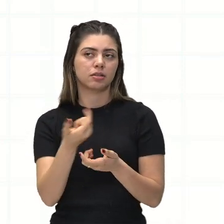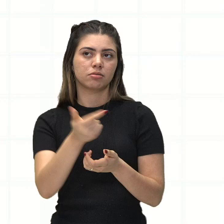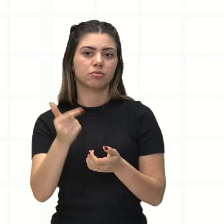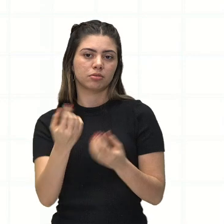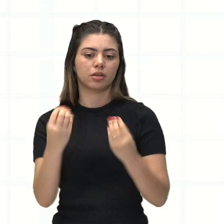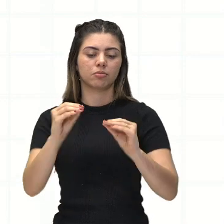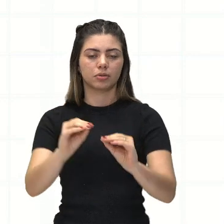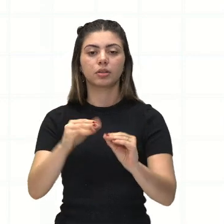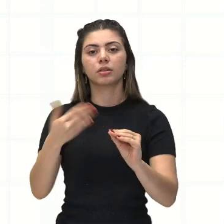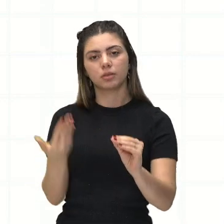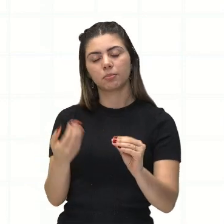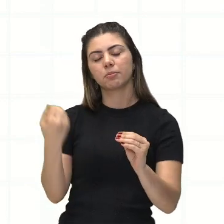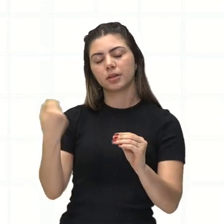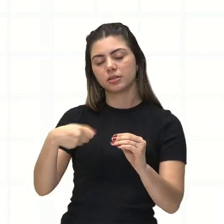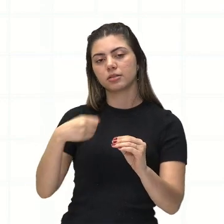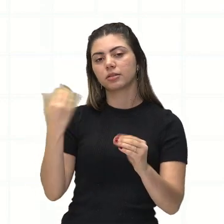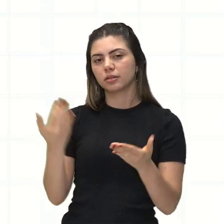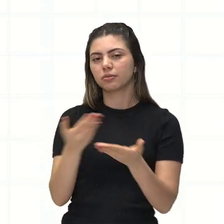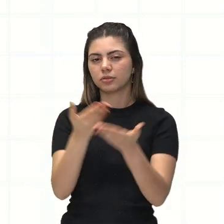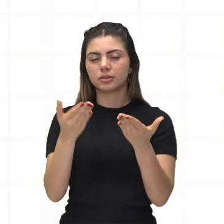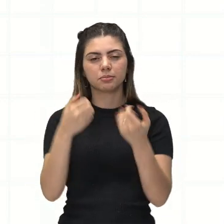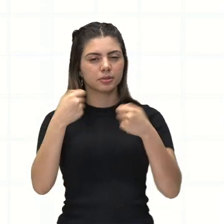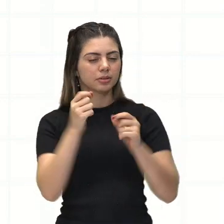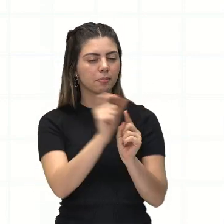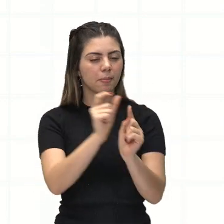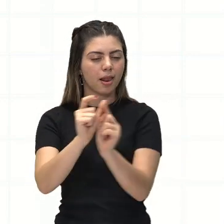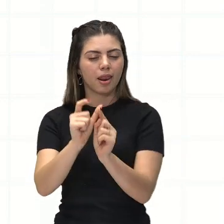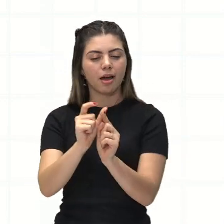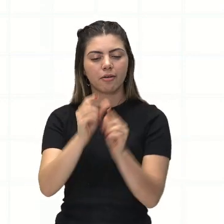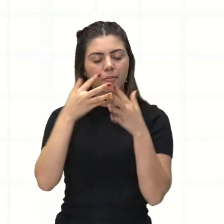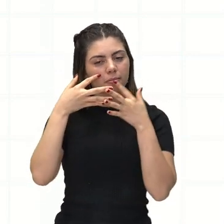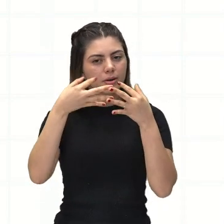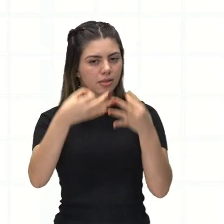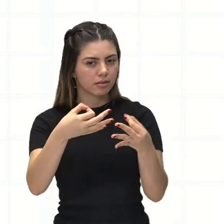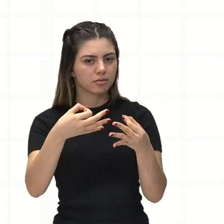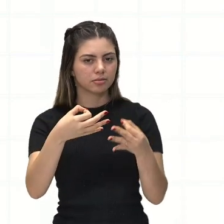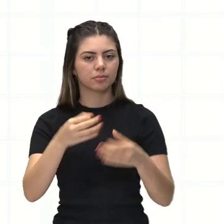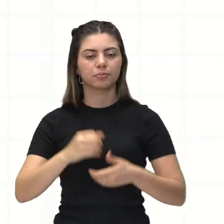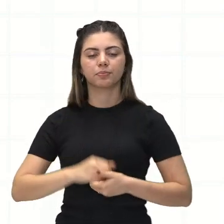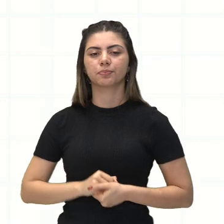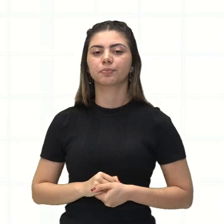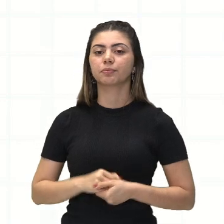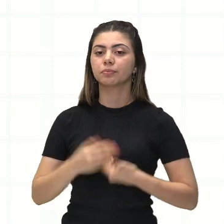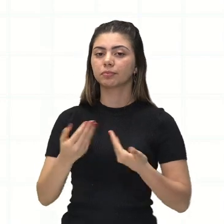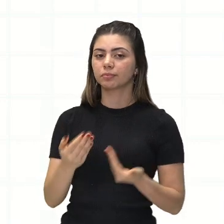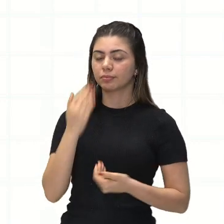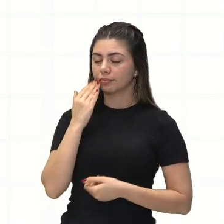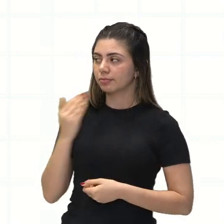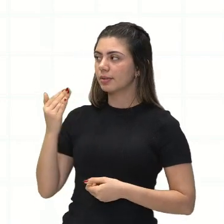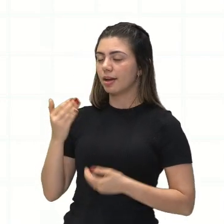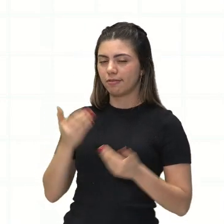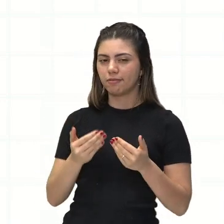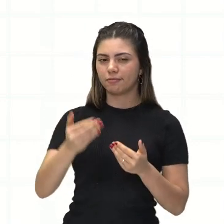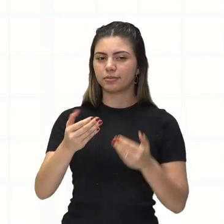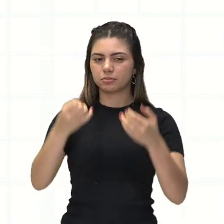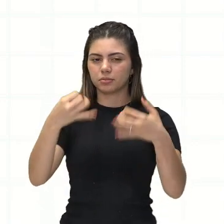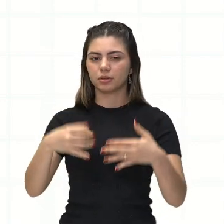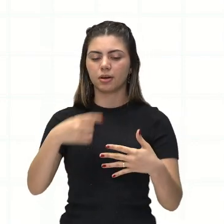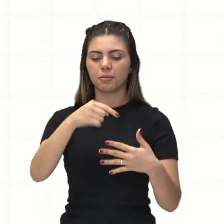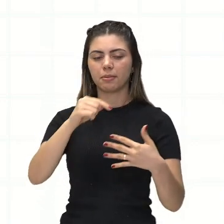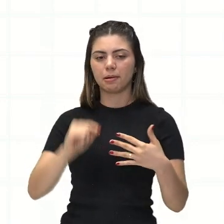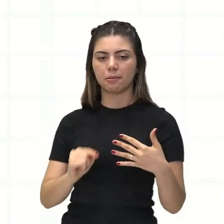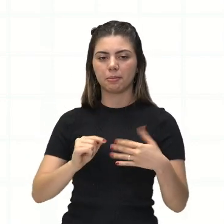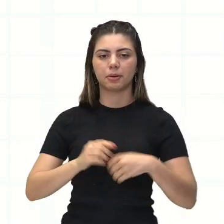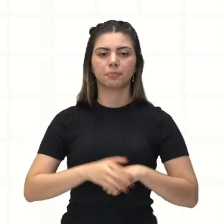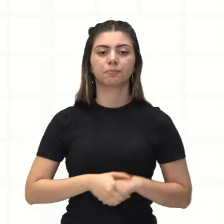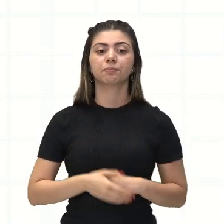lá. Então fiquem muito atentos aí para esses termos integrantes. A gente vai ter aqui quais são esses termos integrantes da